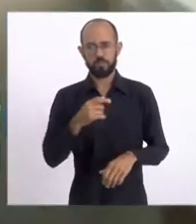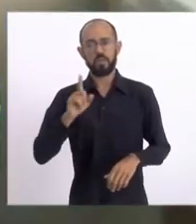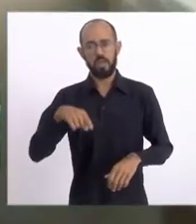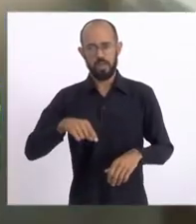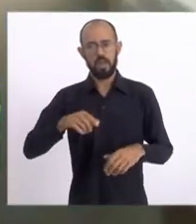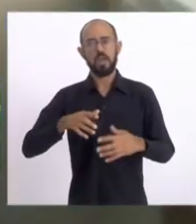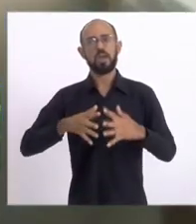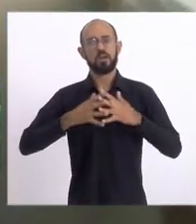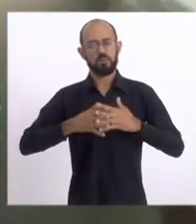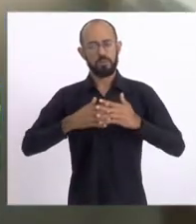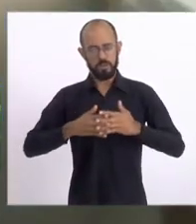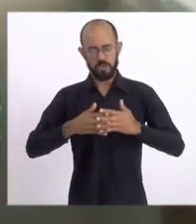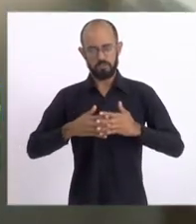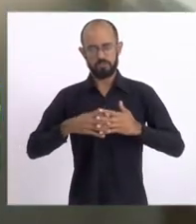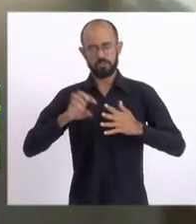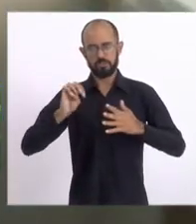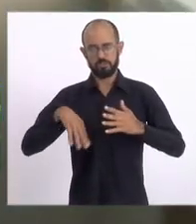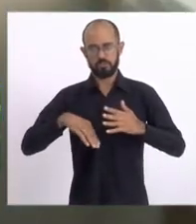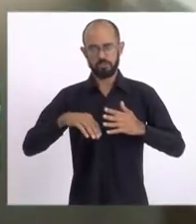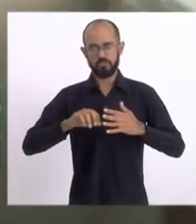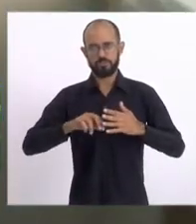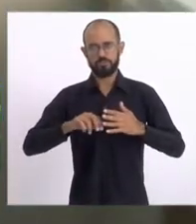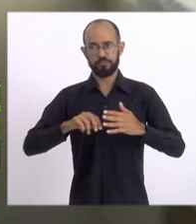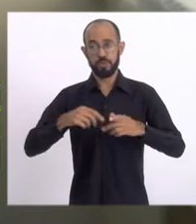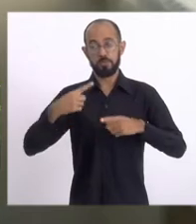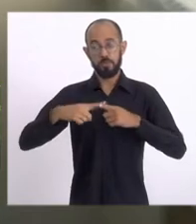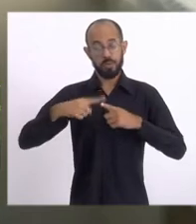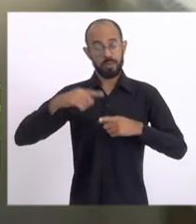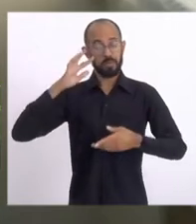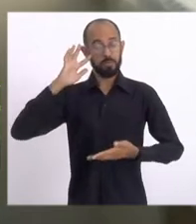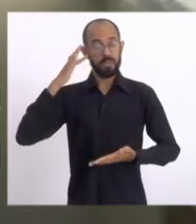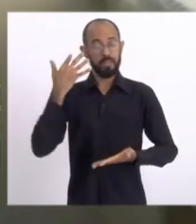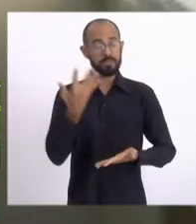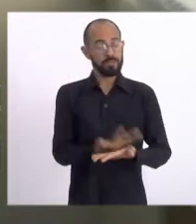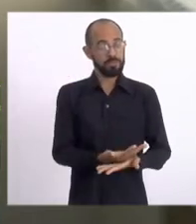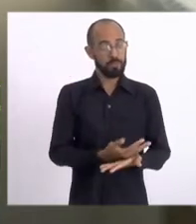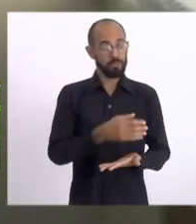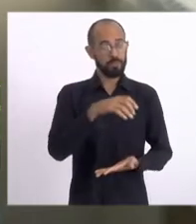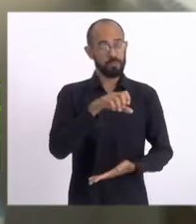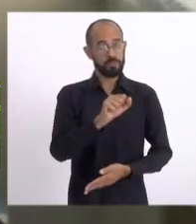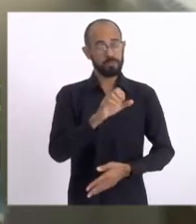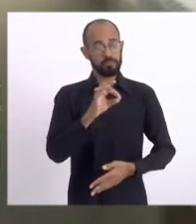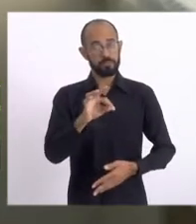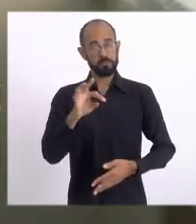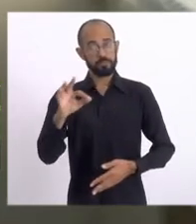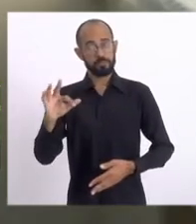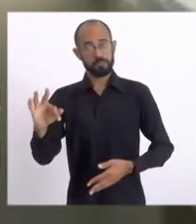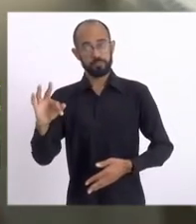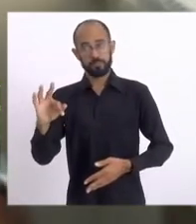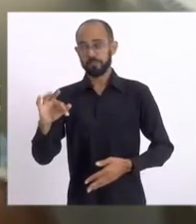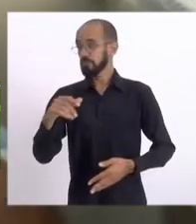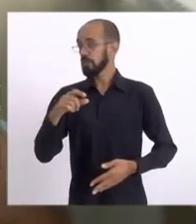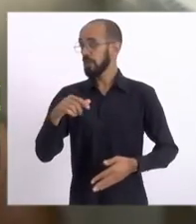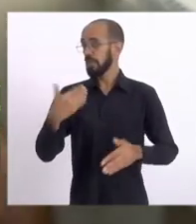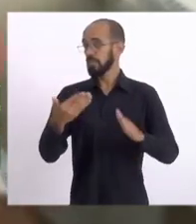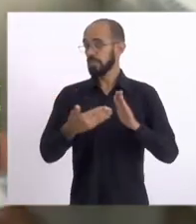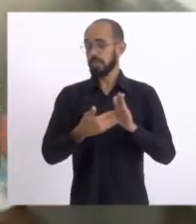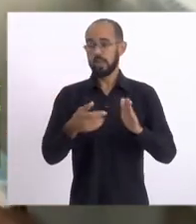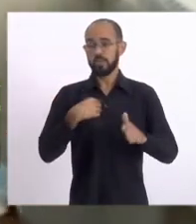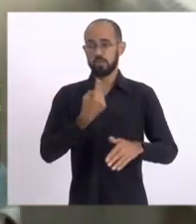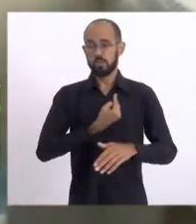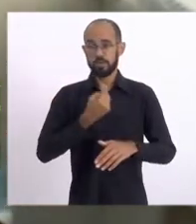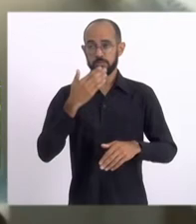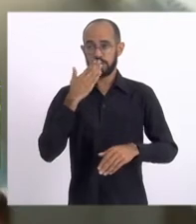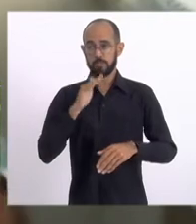Só comunicando, é que tem uma decisão do Supremo agora que até nós, para pedirmos